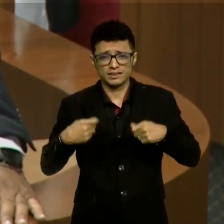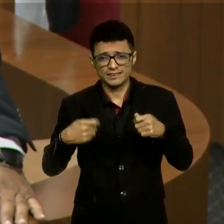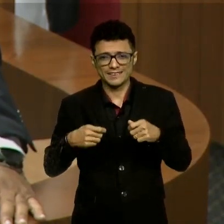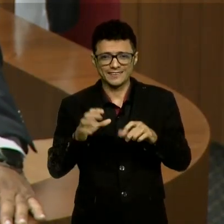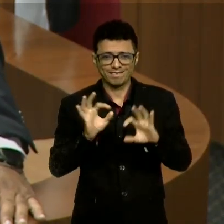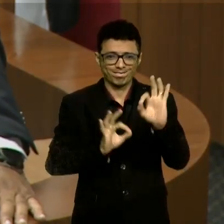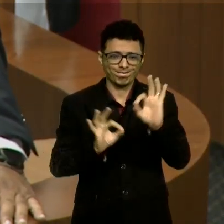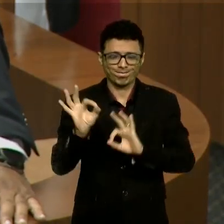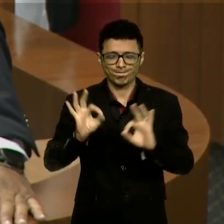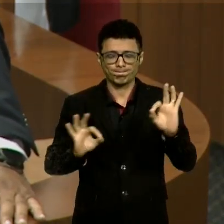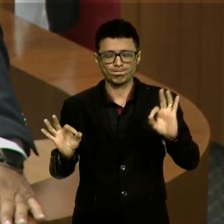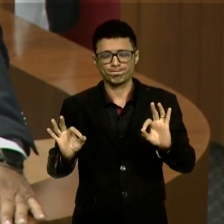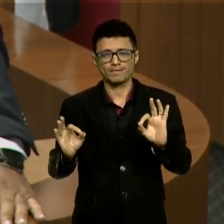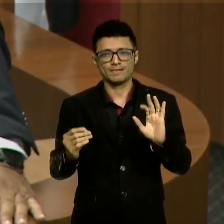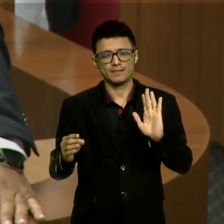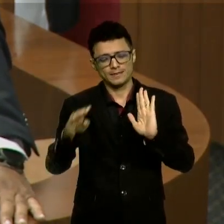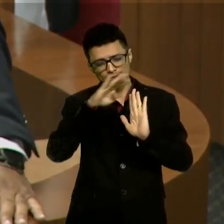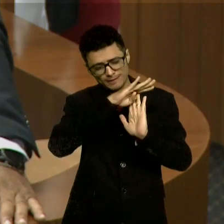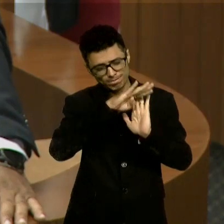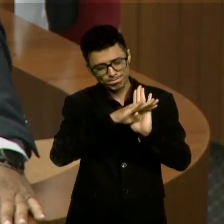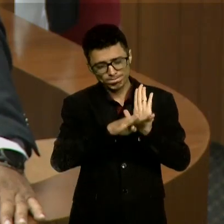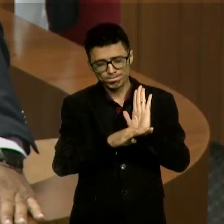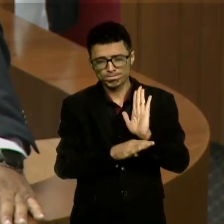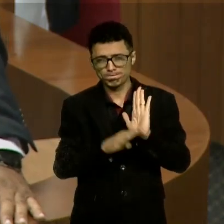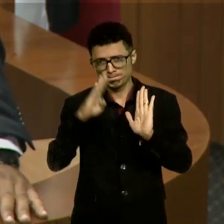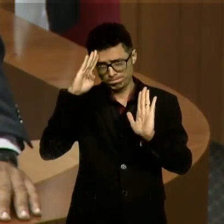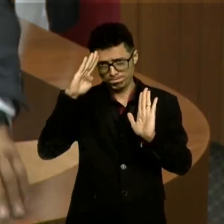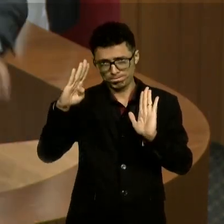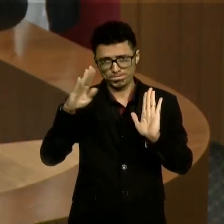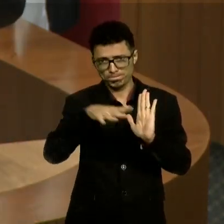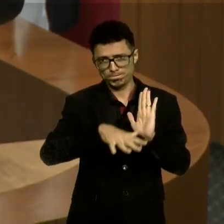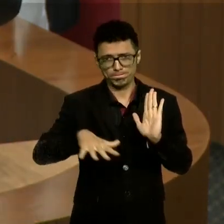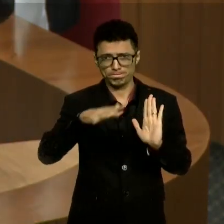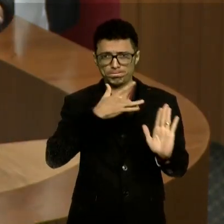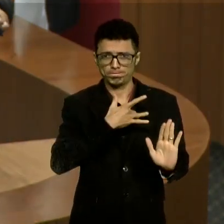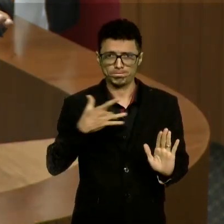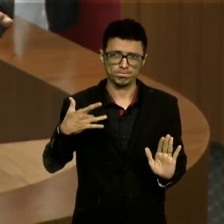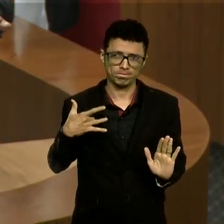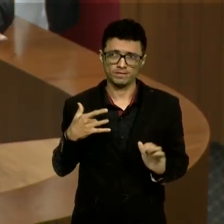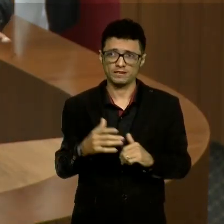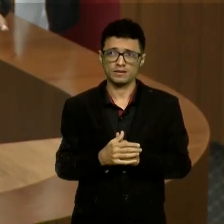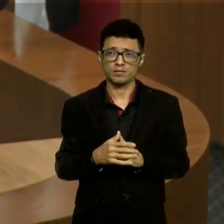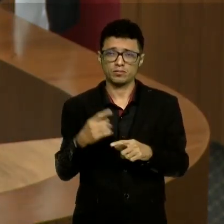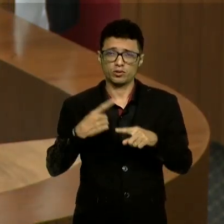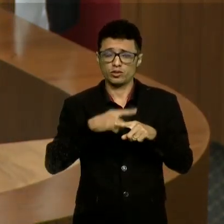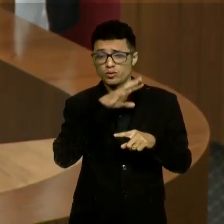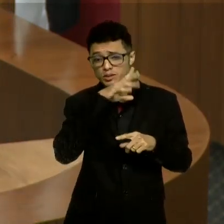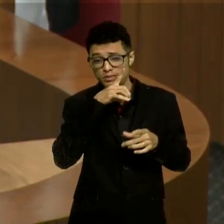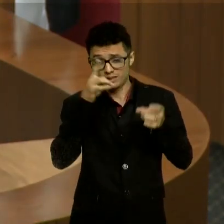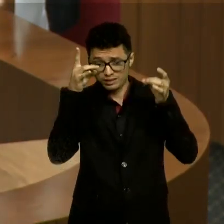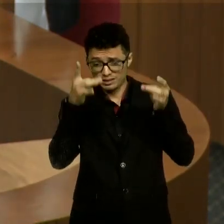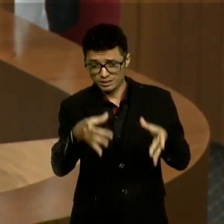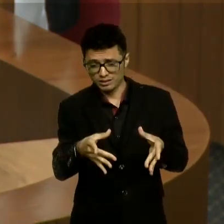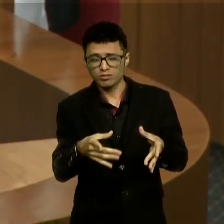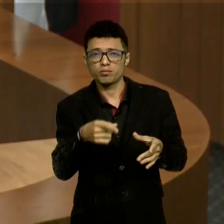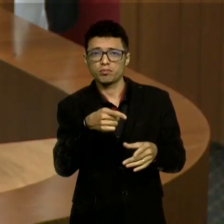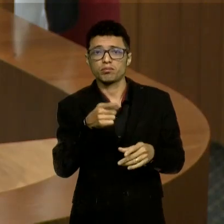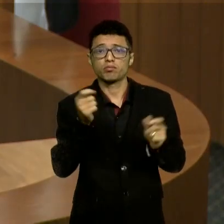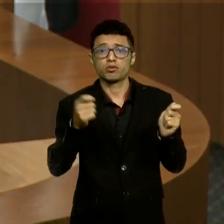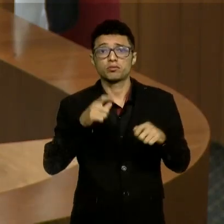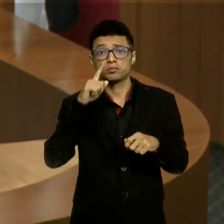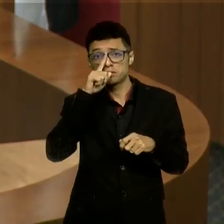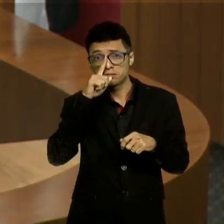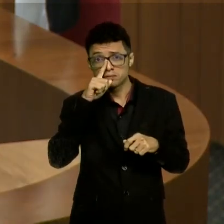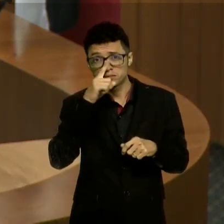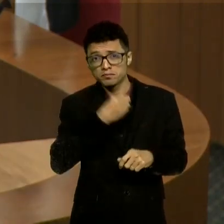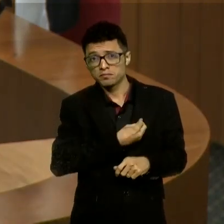da nossa pauta prioritária dentro da saúde. Como eu disse, se o animal abandonado, ele corre o risco de vida, corre o risco de